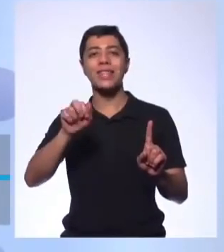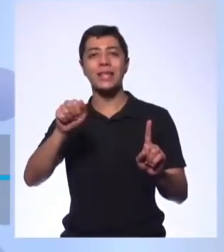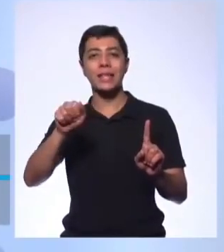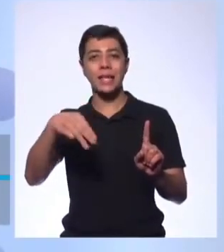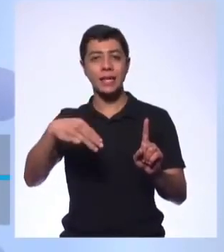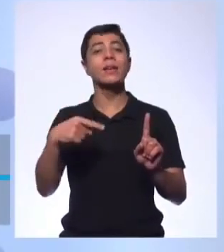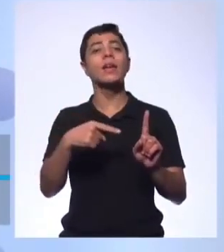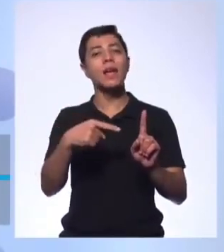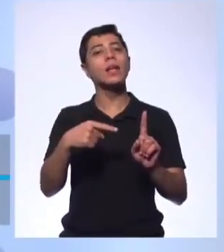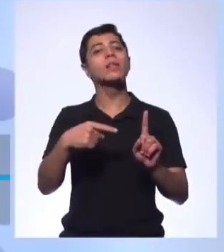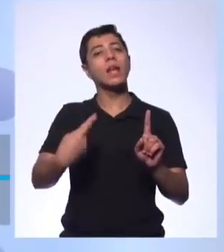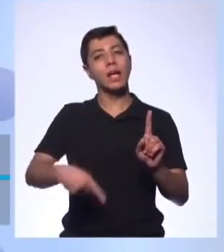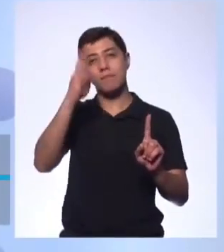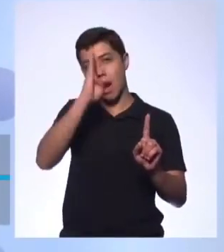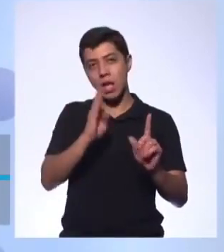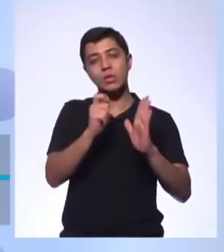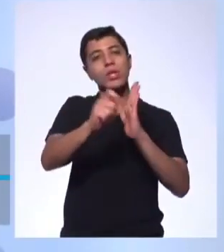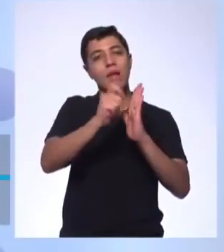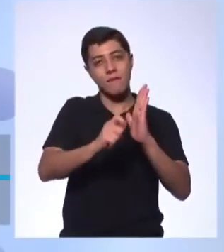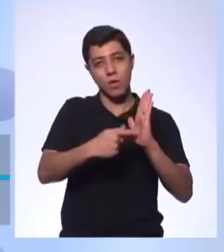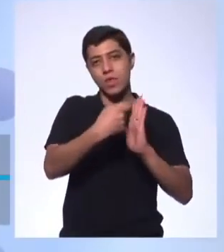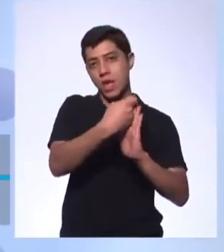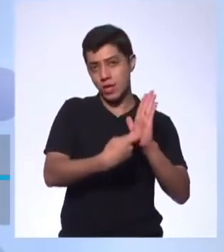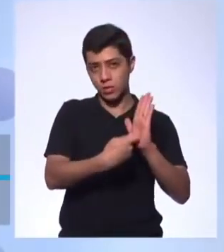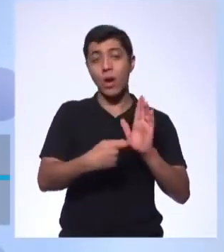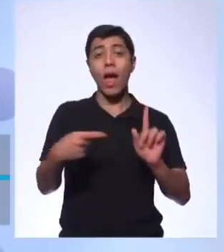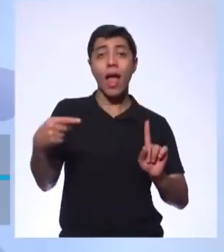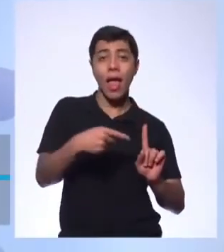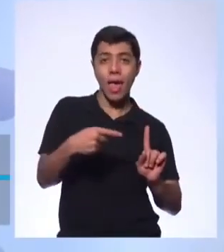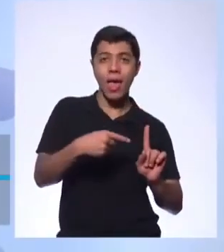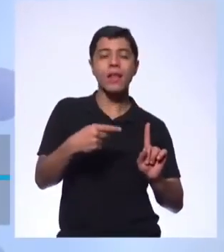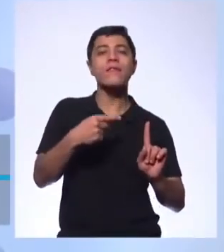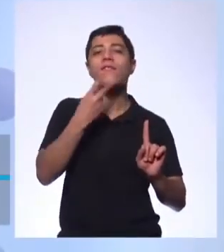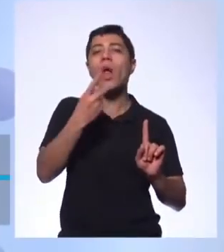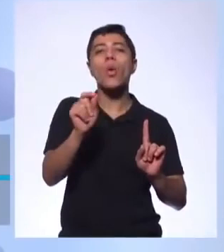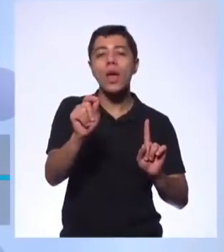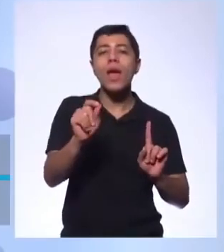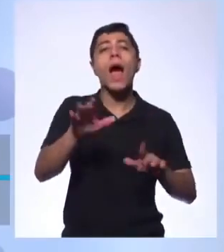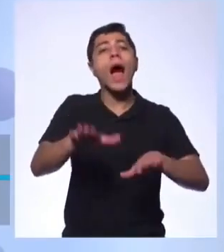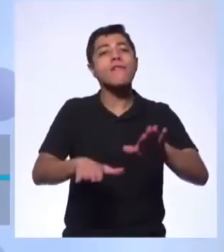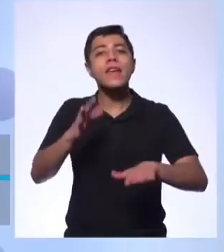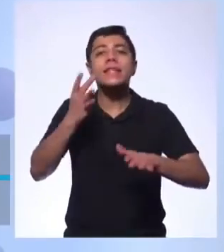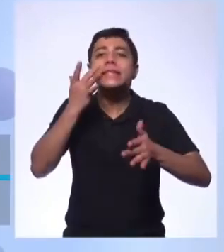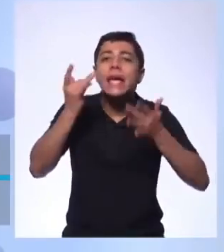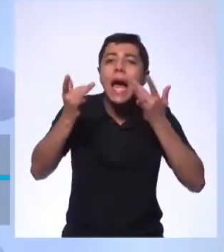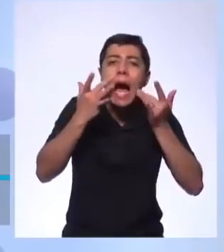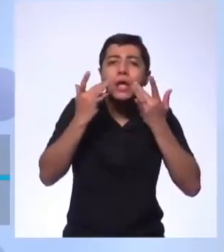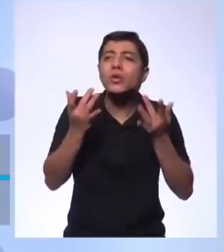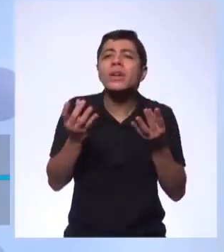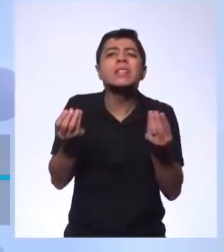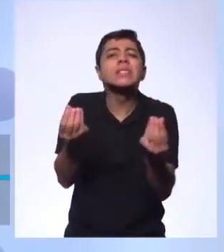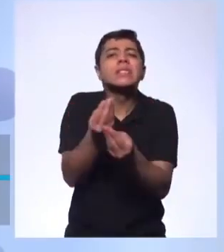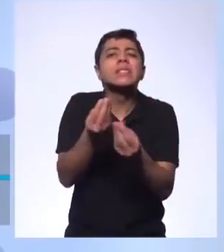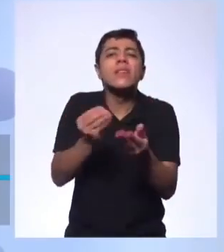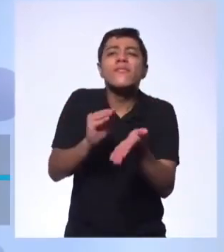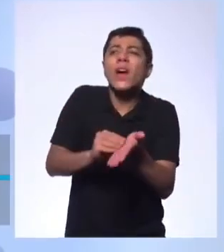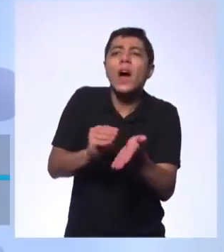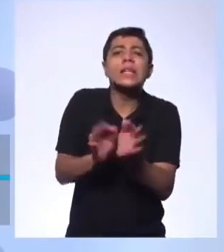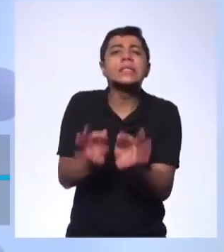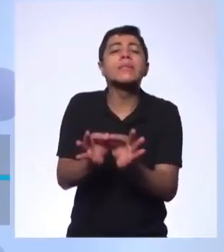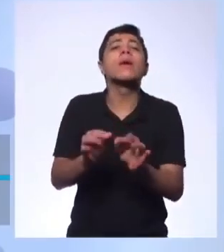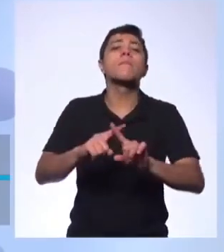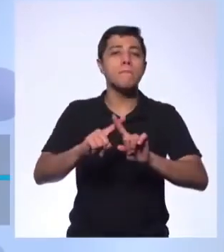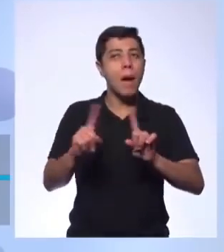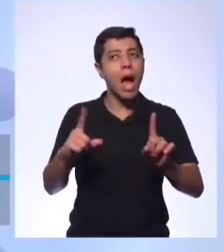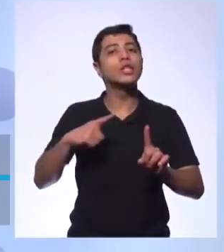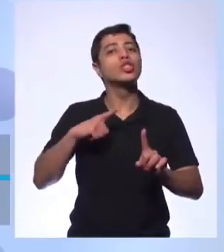que mesmo o teatro, quando ele é amador, ou às vezes quando ele é precário, ele dá trabalho, porque envolve, no